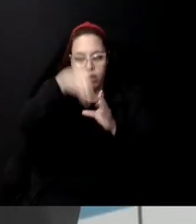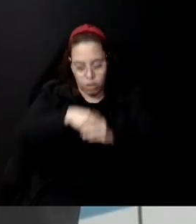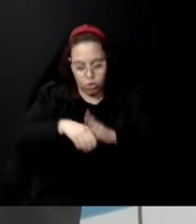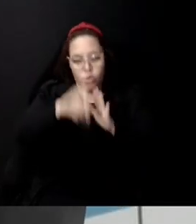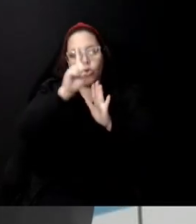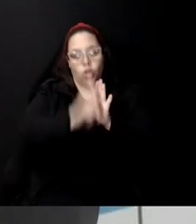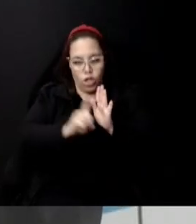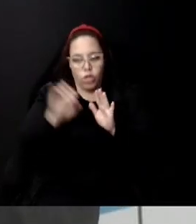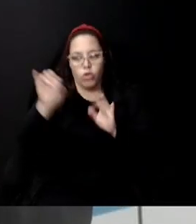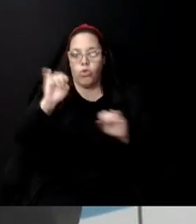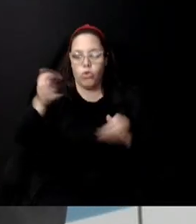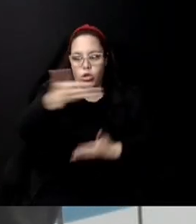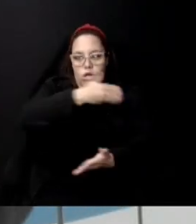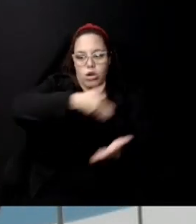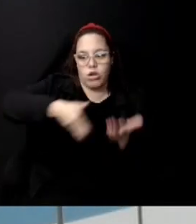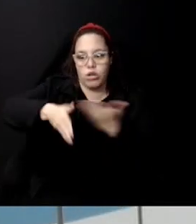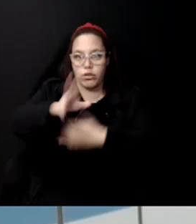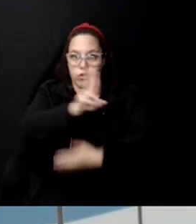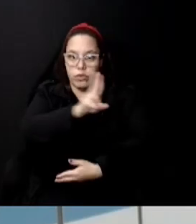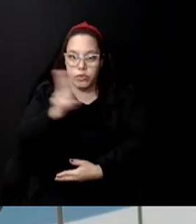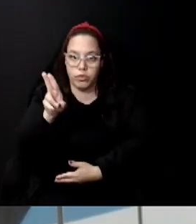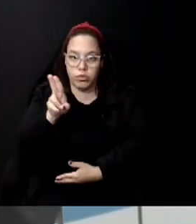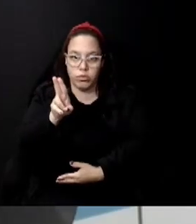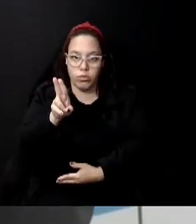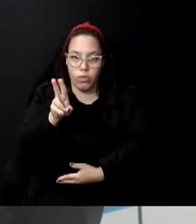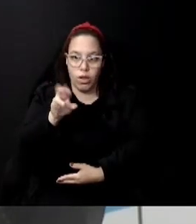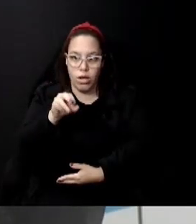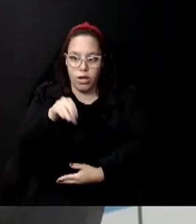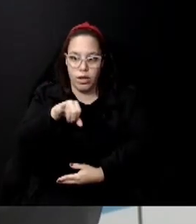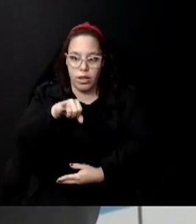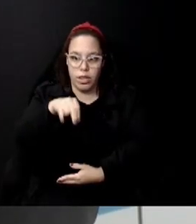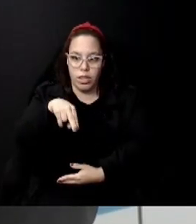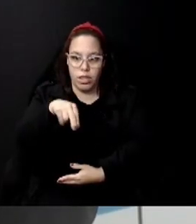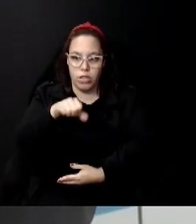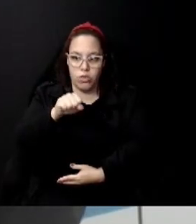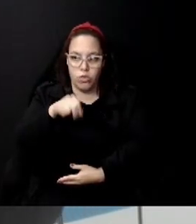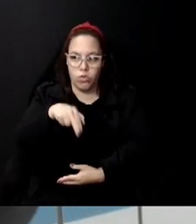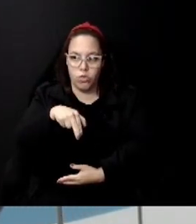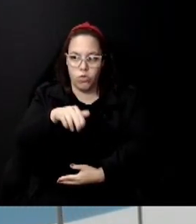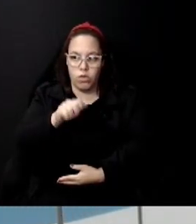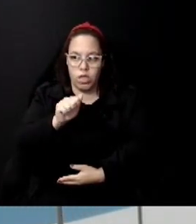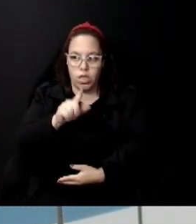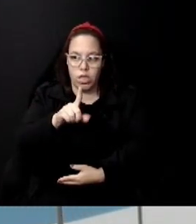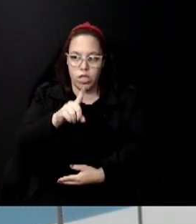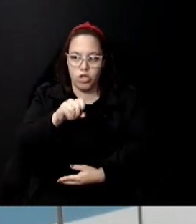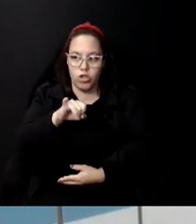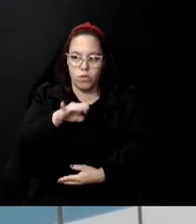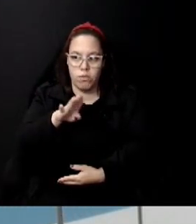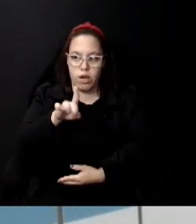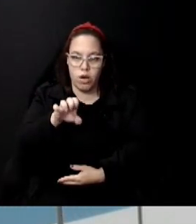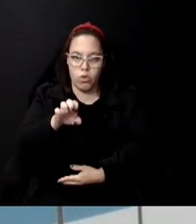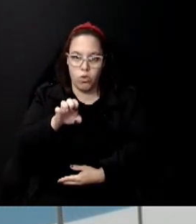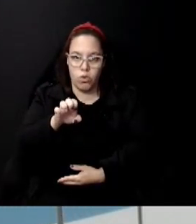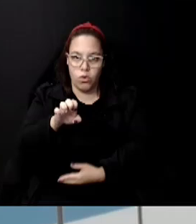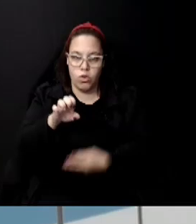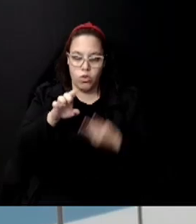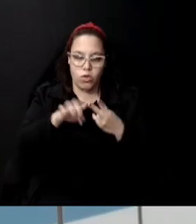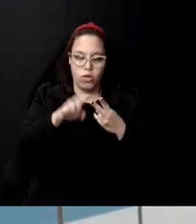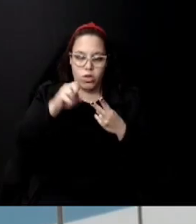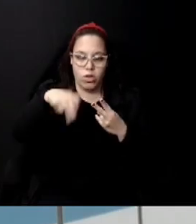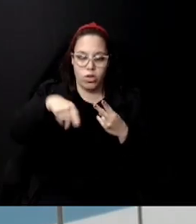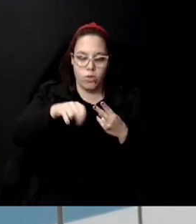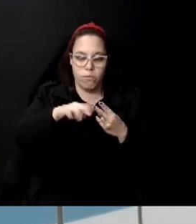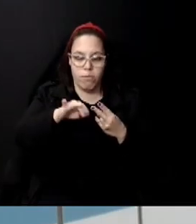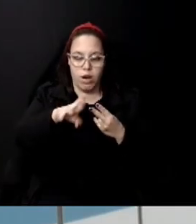o que a gente chama de ius ad bellum. E o ius in bello é o direito